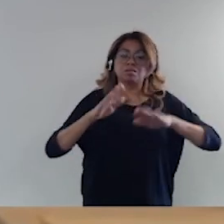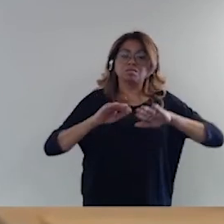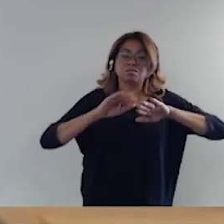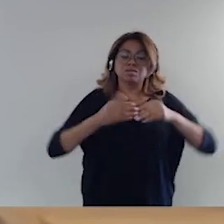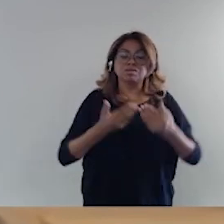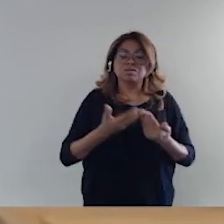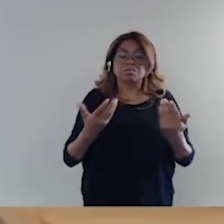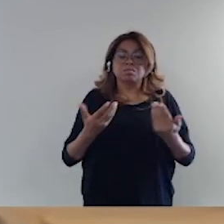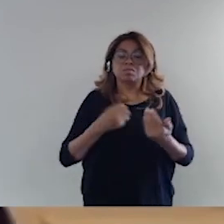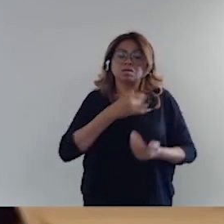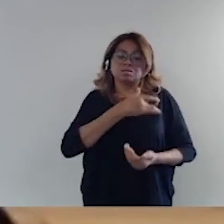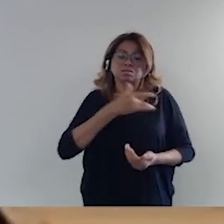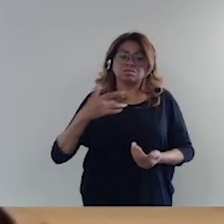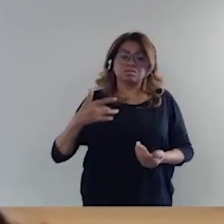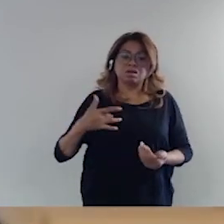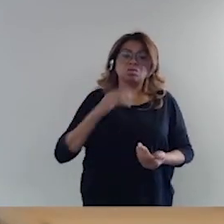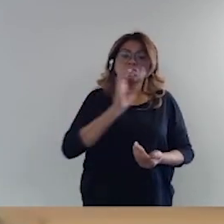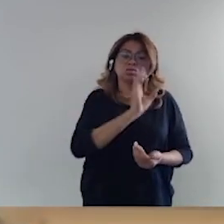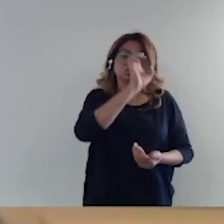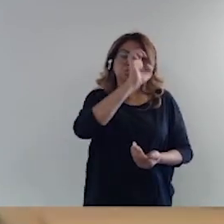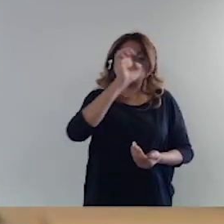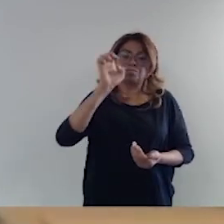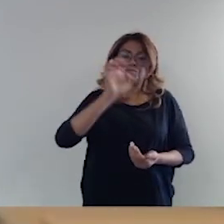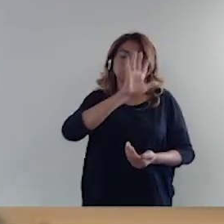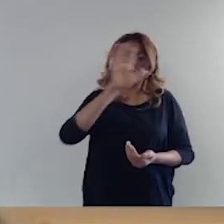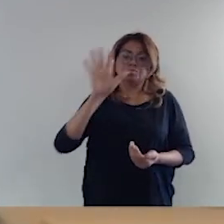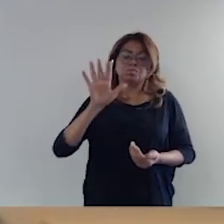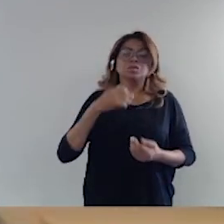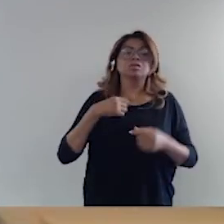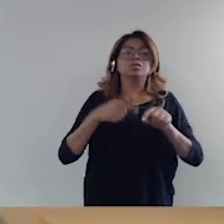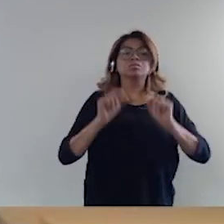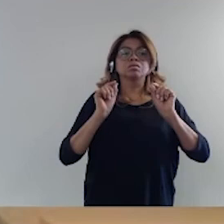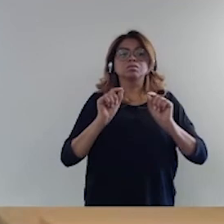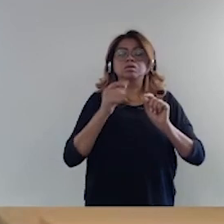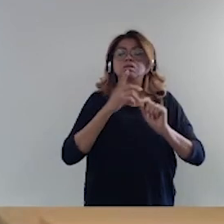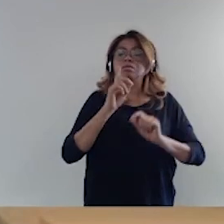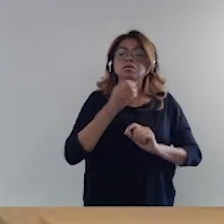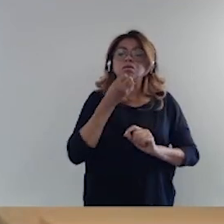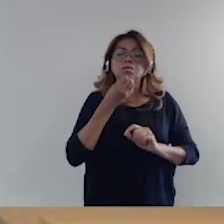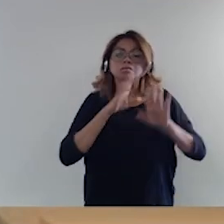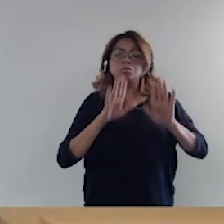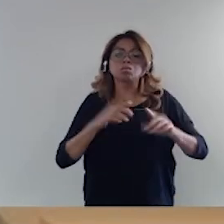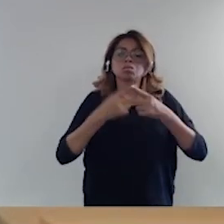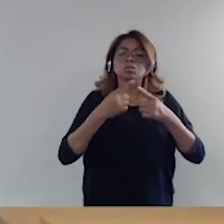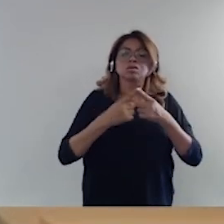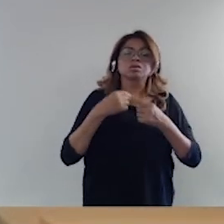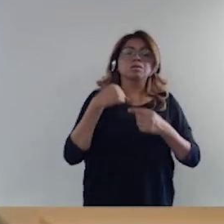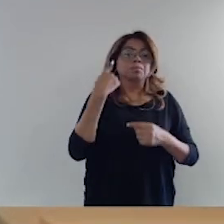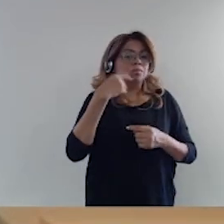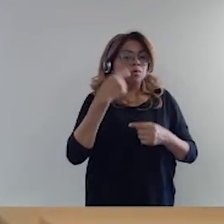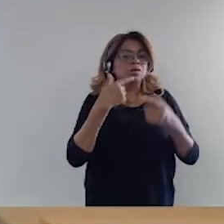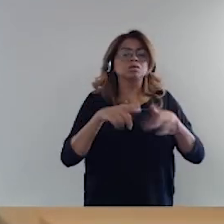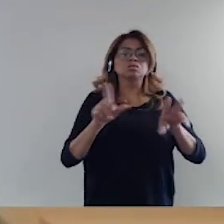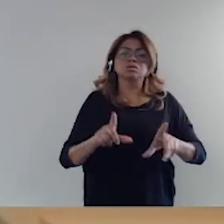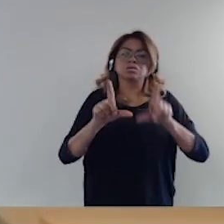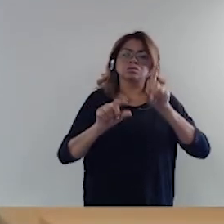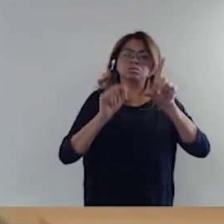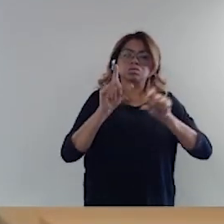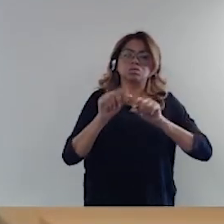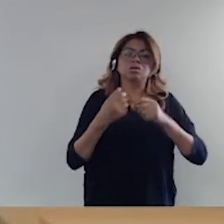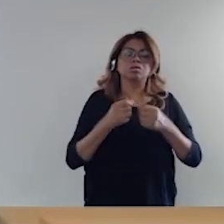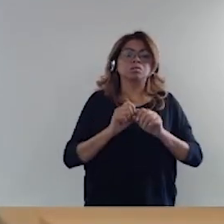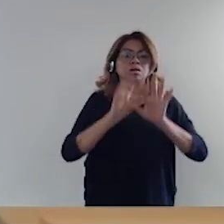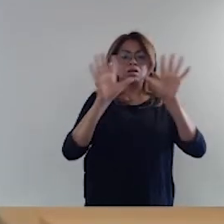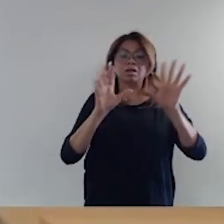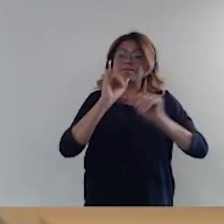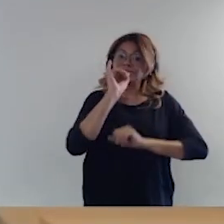da saúde é disruptiva para as políticas que estão sendo adotadas. Evidentemente, onde haja clara